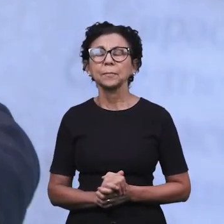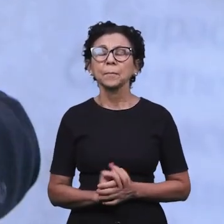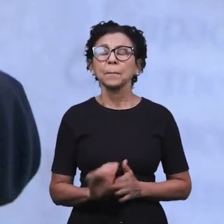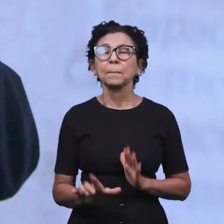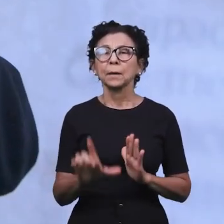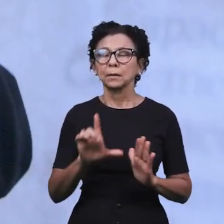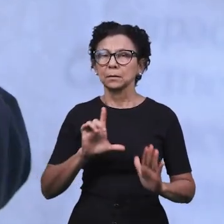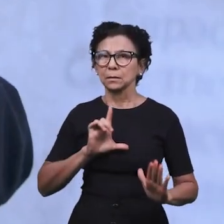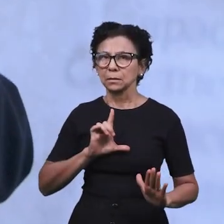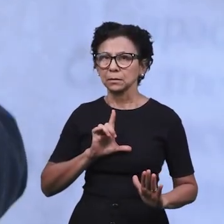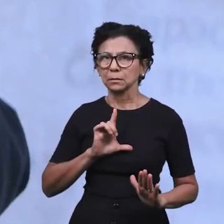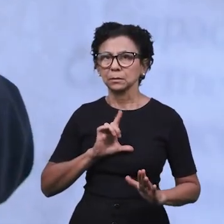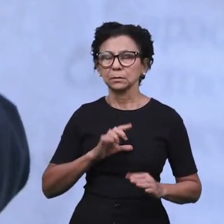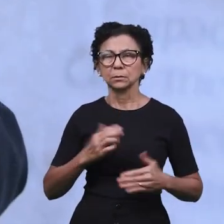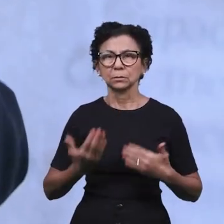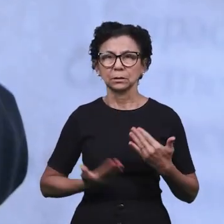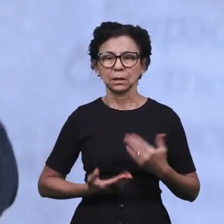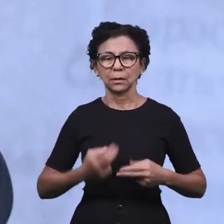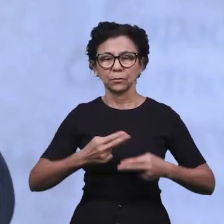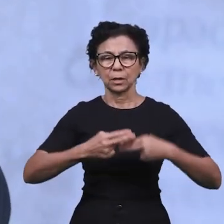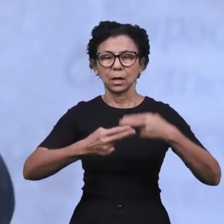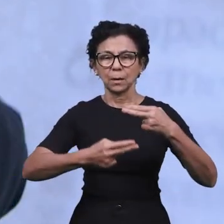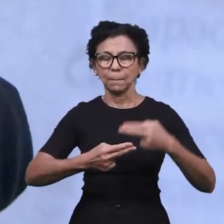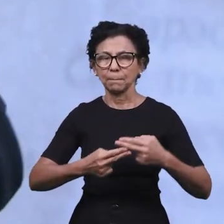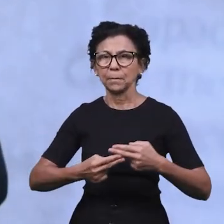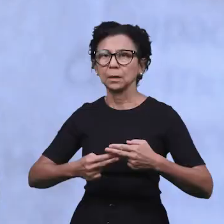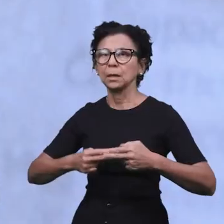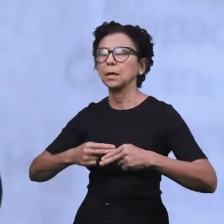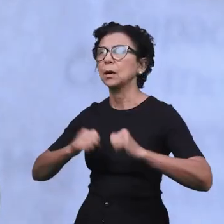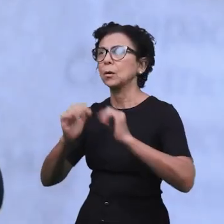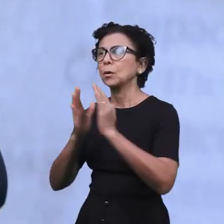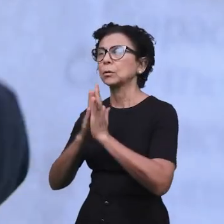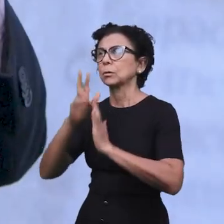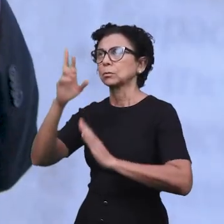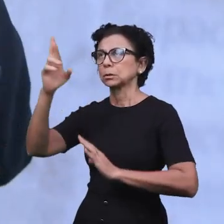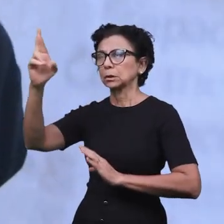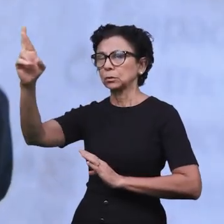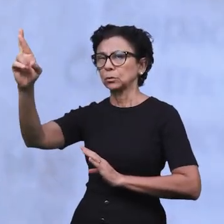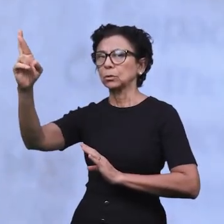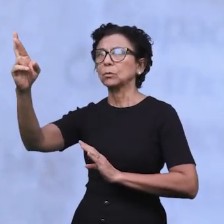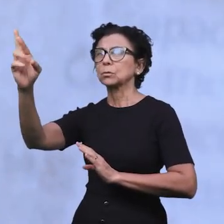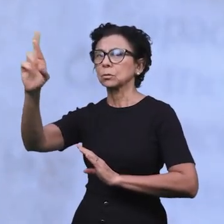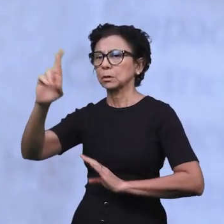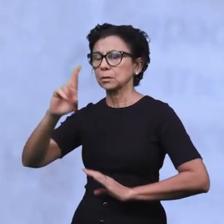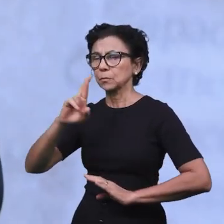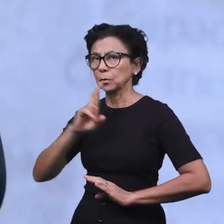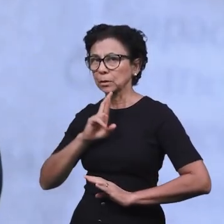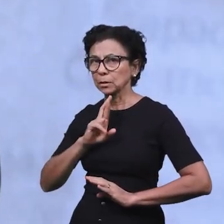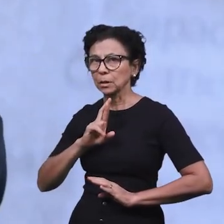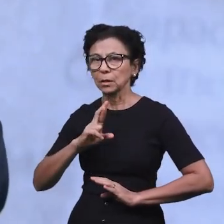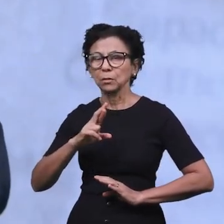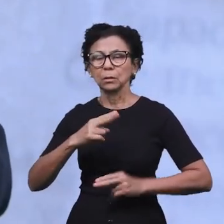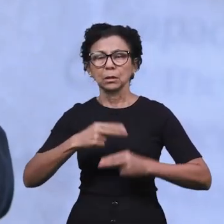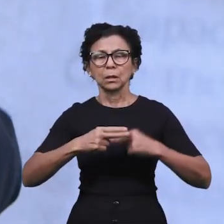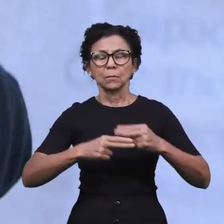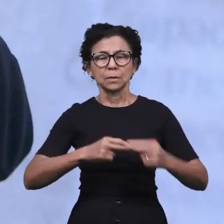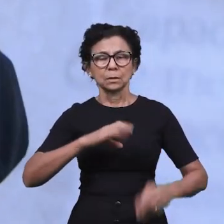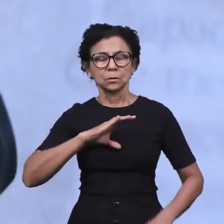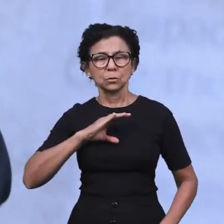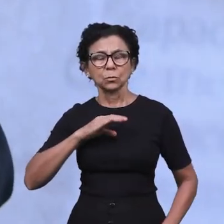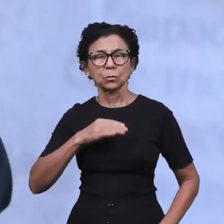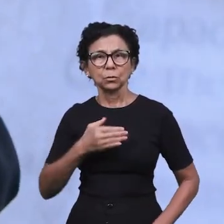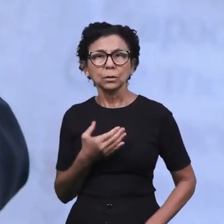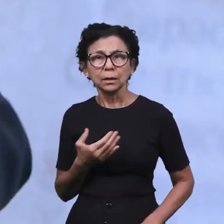do Senhor, Deus tinha lhe dado palavras de encorajamento, e o rei também, não somente uma questão espiritual, mas até mesmo uma